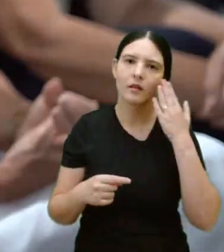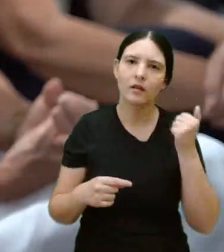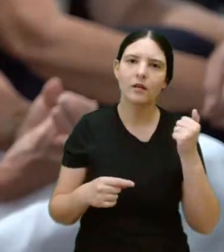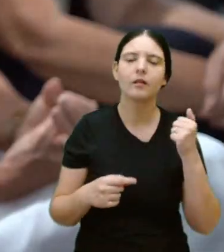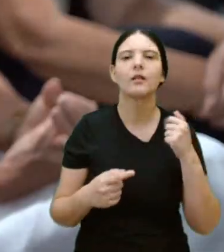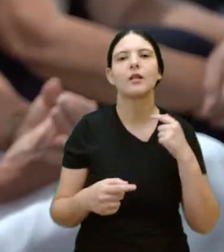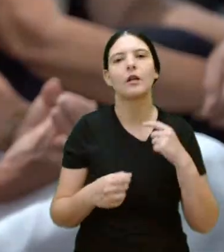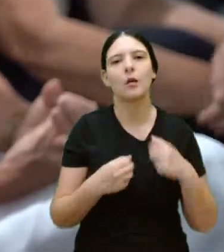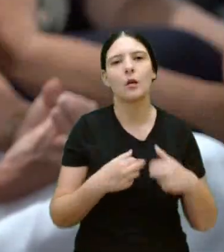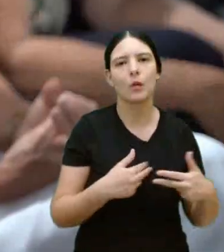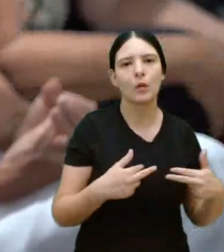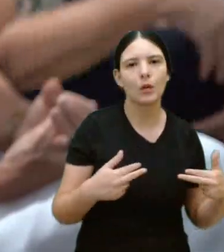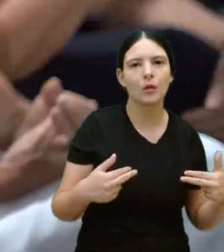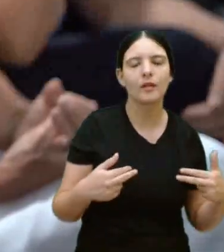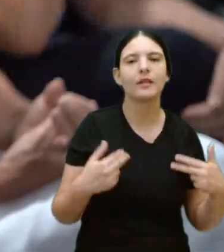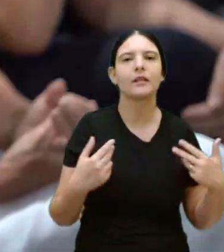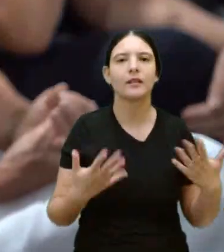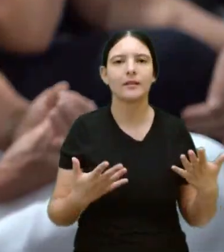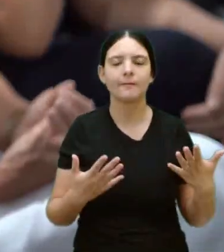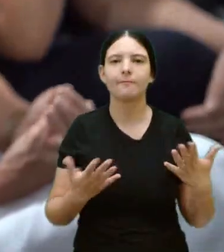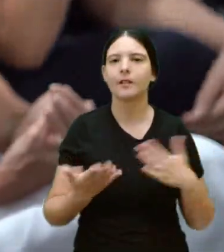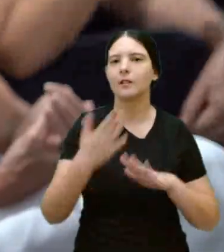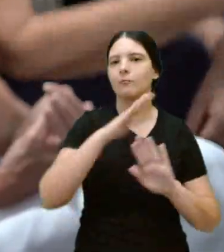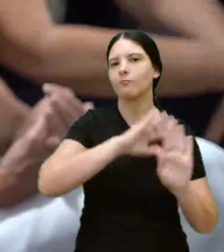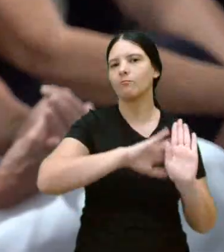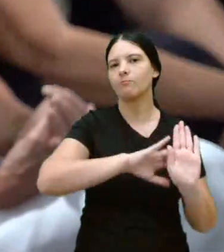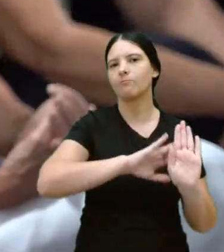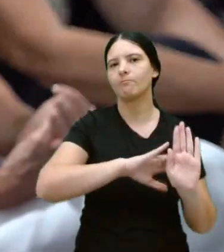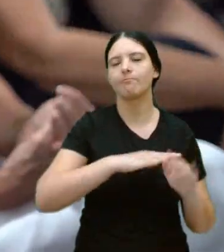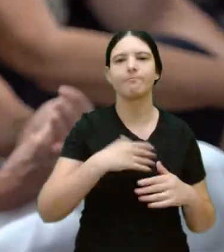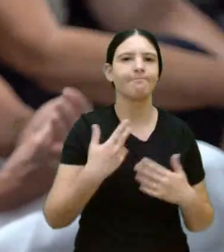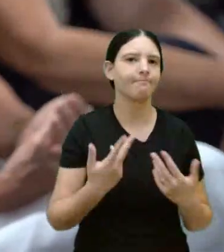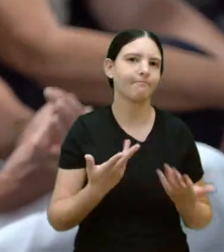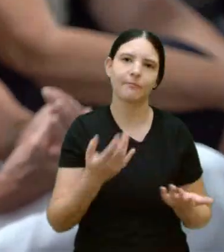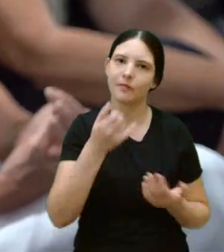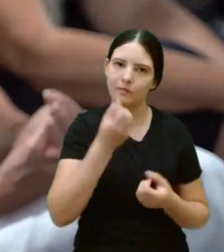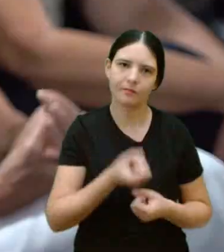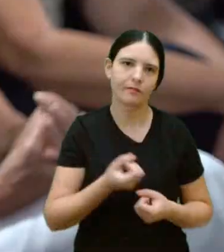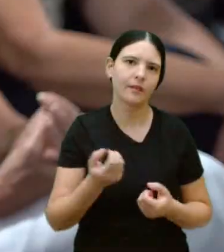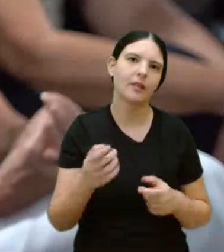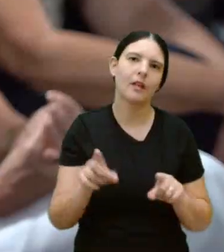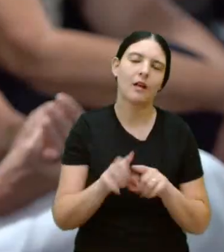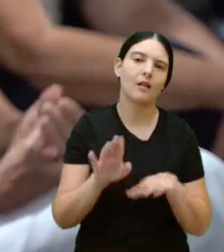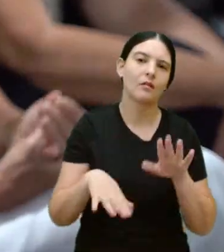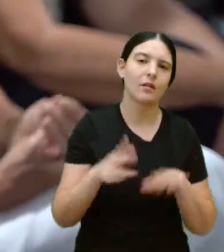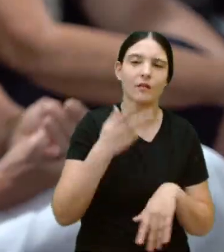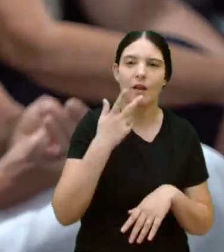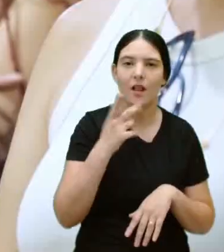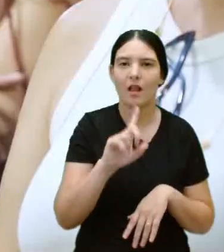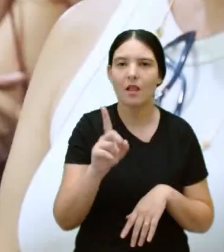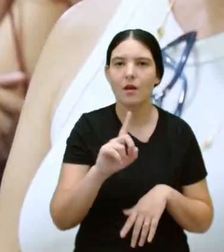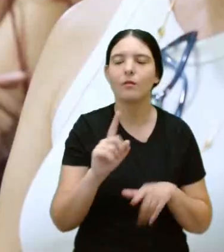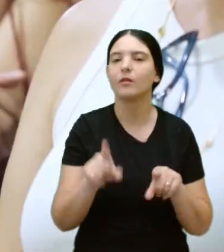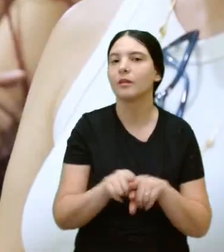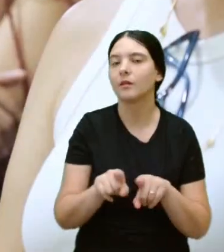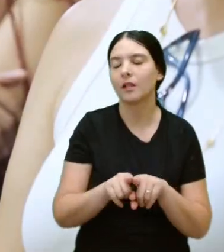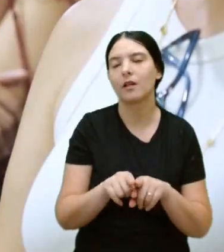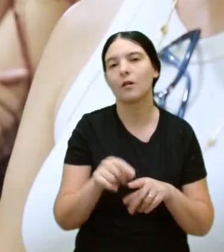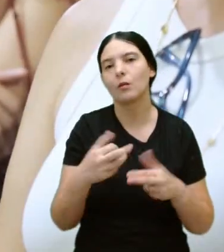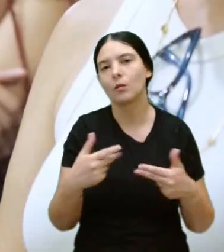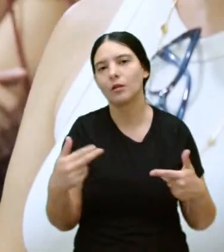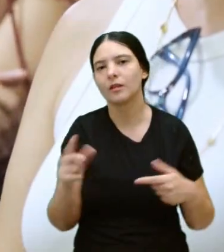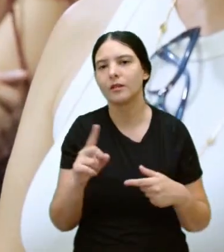que estão intrínsecas, que a gente às vezes nem precisa dizer, mas tem coisas que não estão. Boa noite,